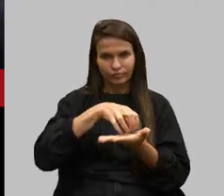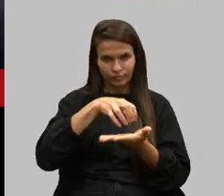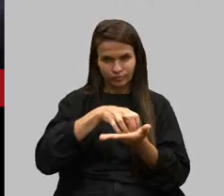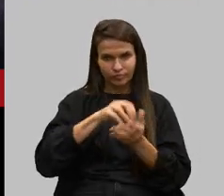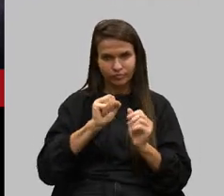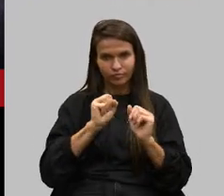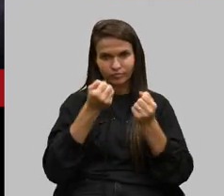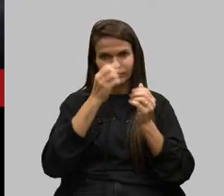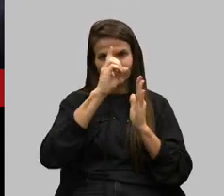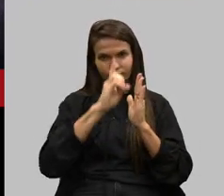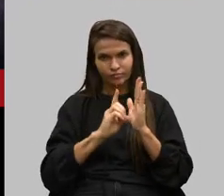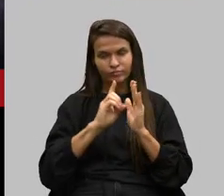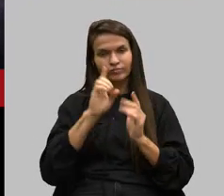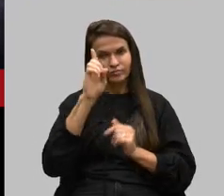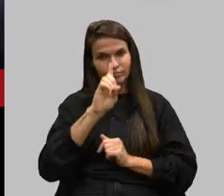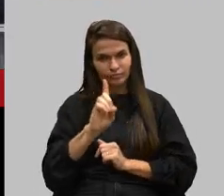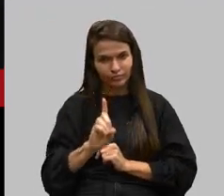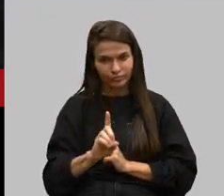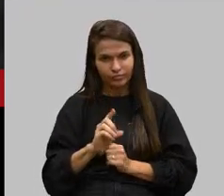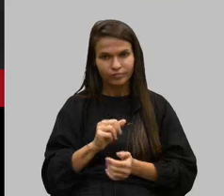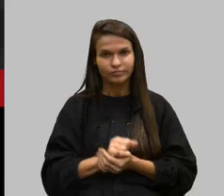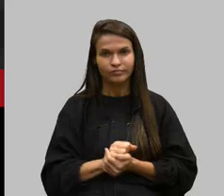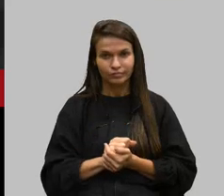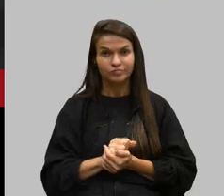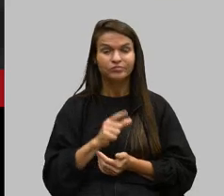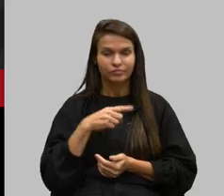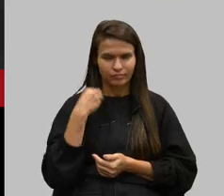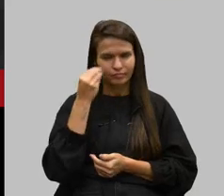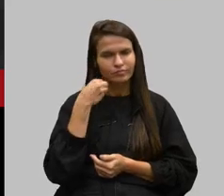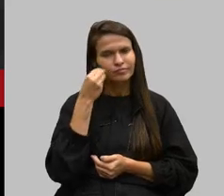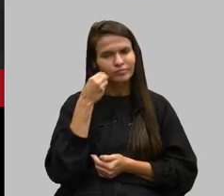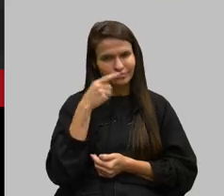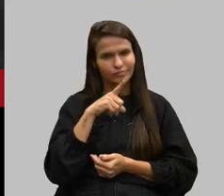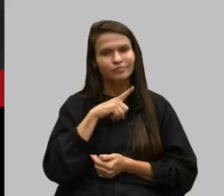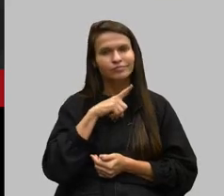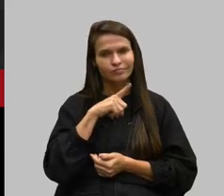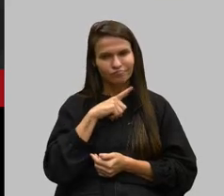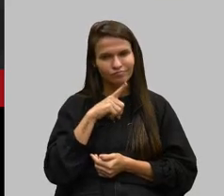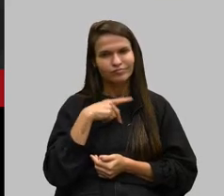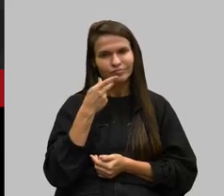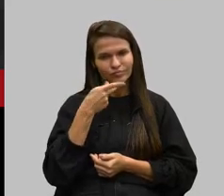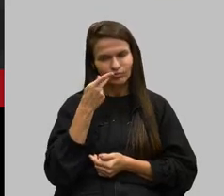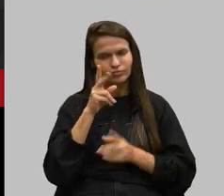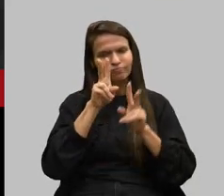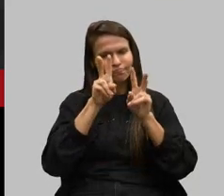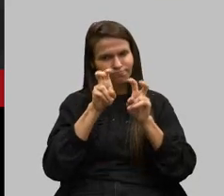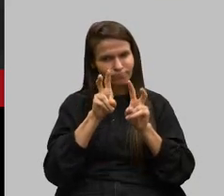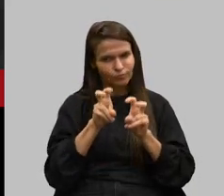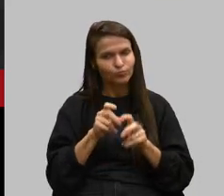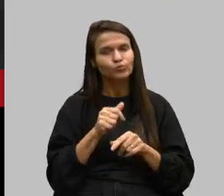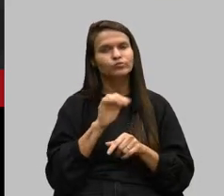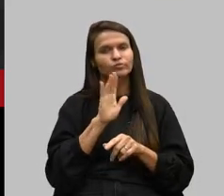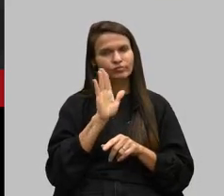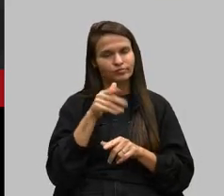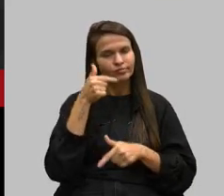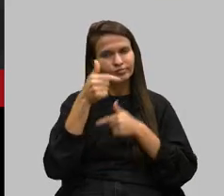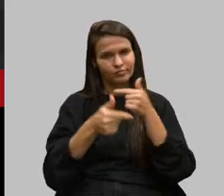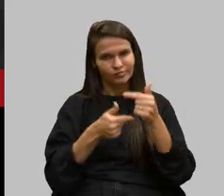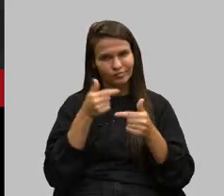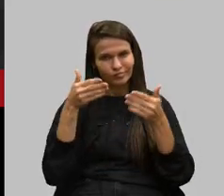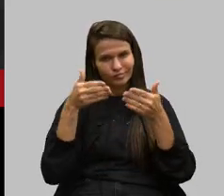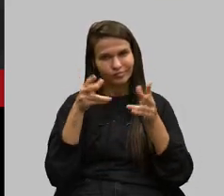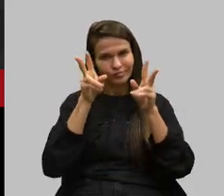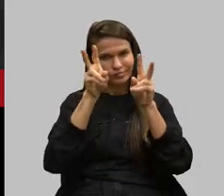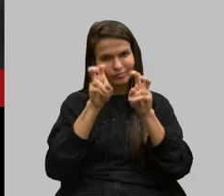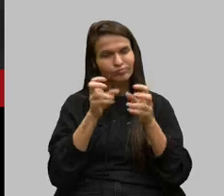defesa dos direitos dos deficientes você tem experiência você tem fala muito desse assunto Trabalhou muito nesse assunto então